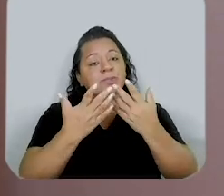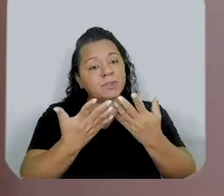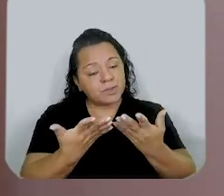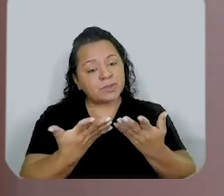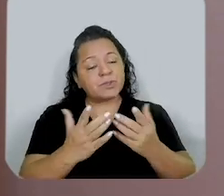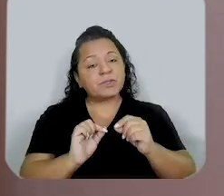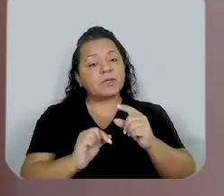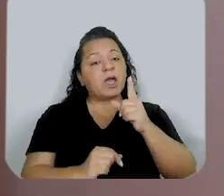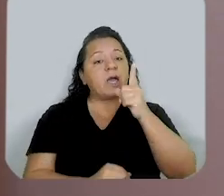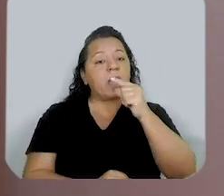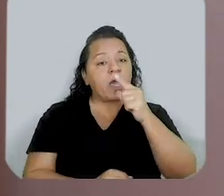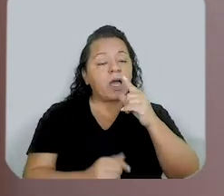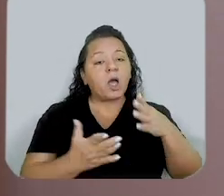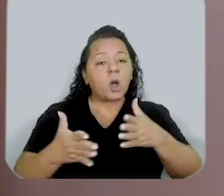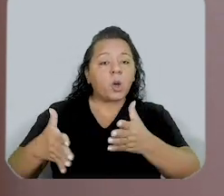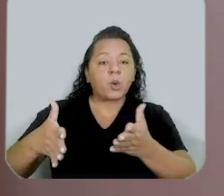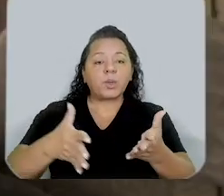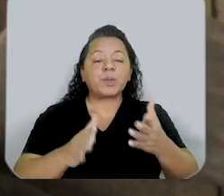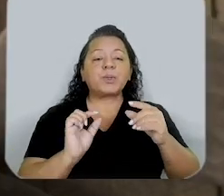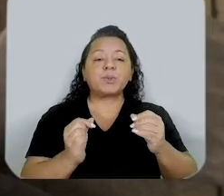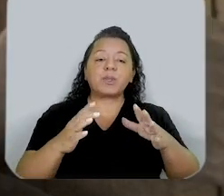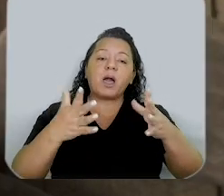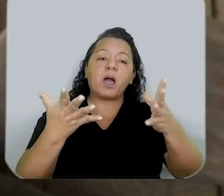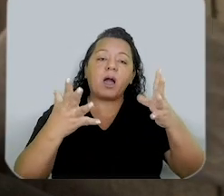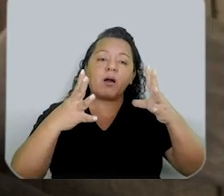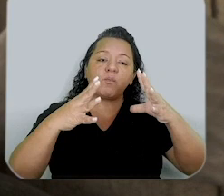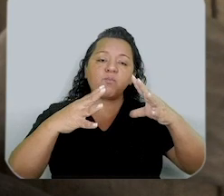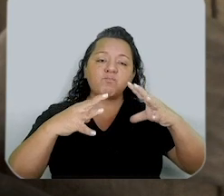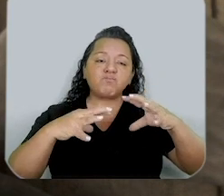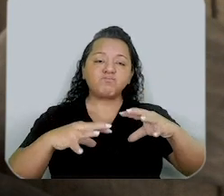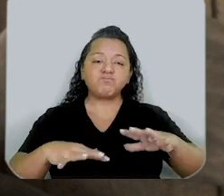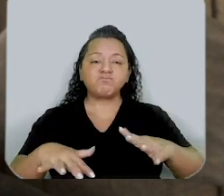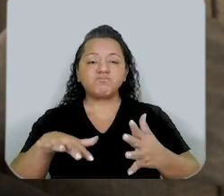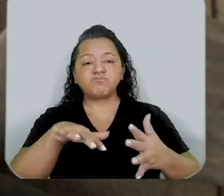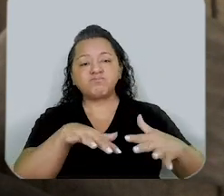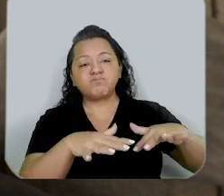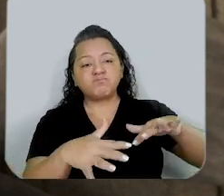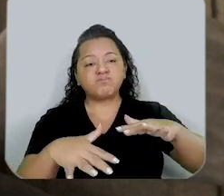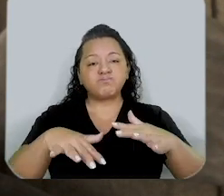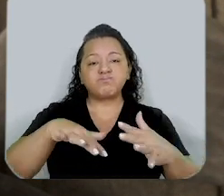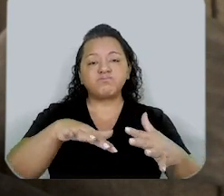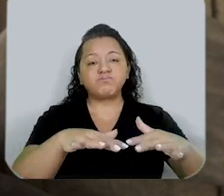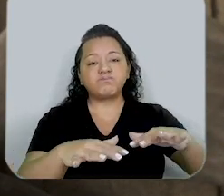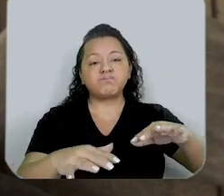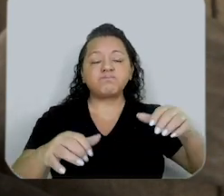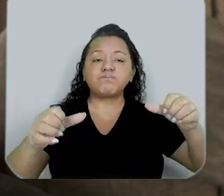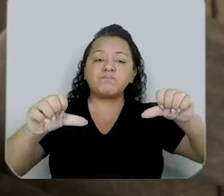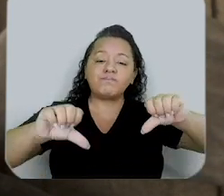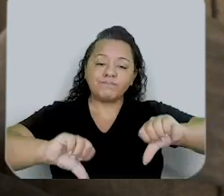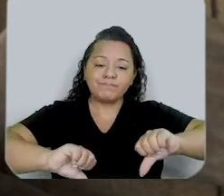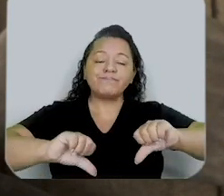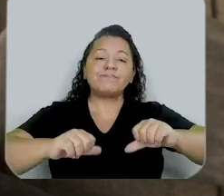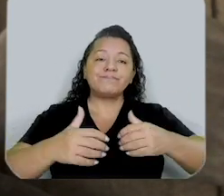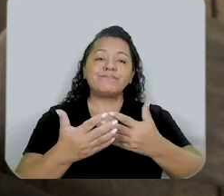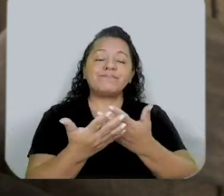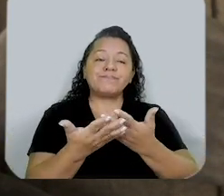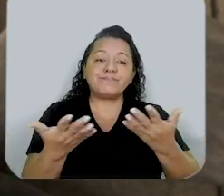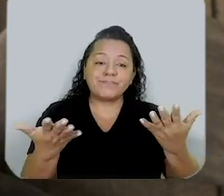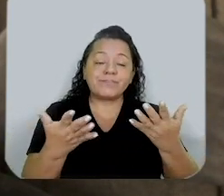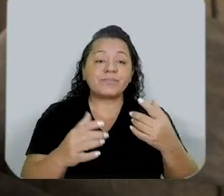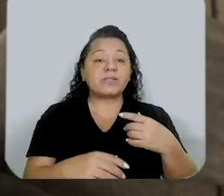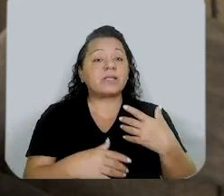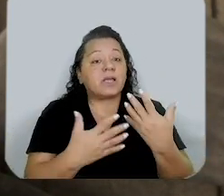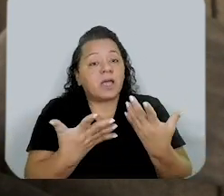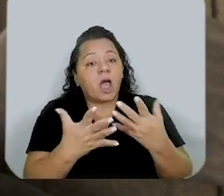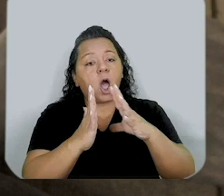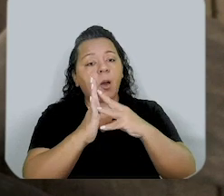Paulo, Rio, São Paulo vem para cá. Para nós, como pessoas que defendemos o rio, defendemos a floresta,